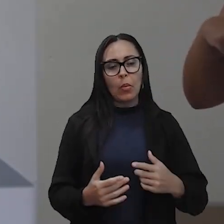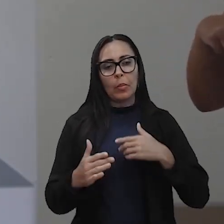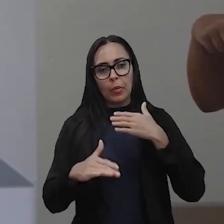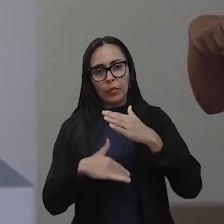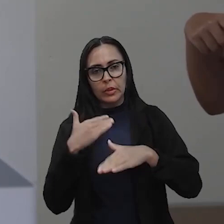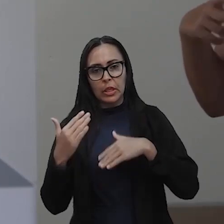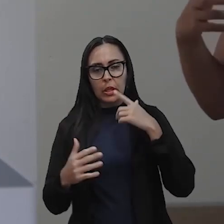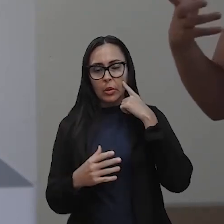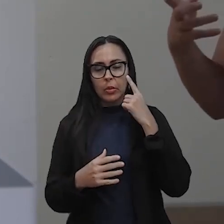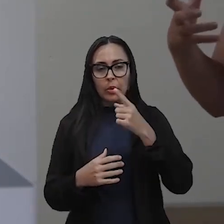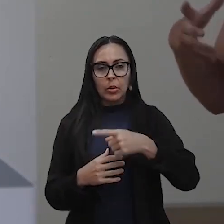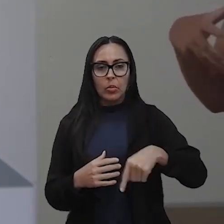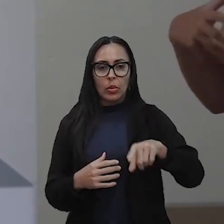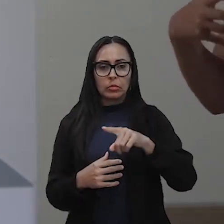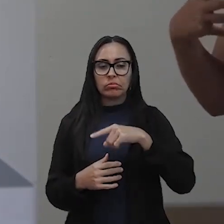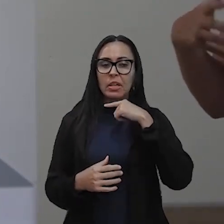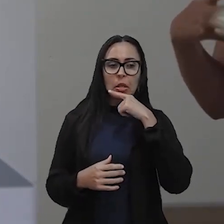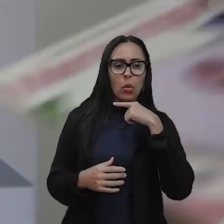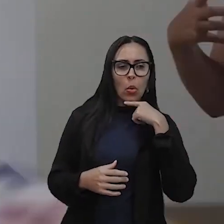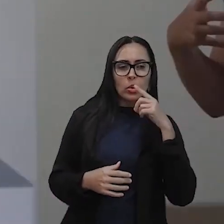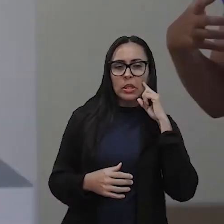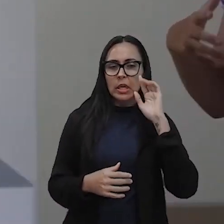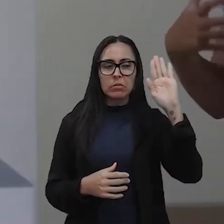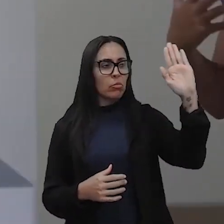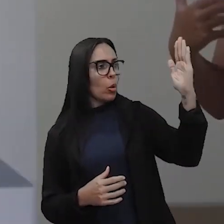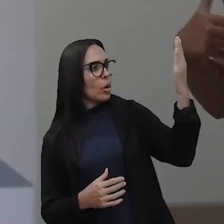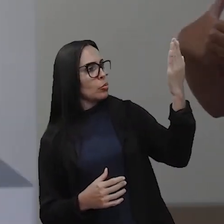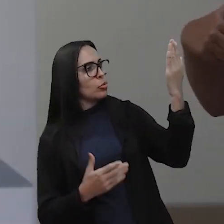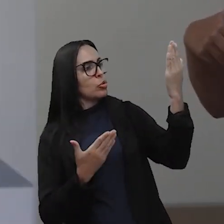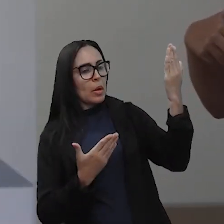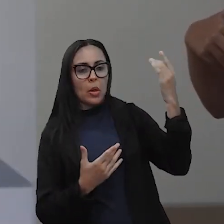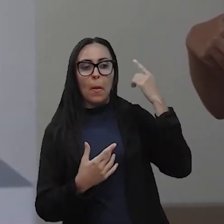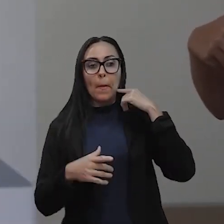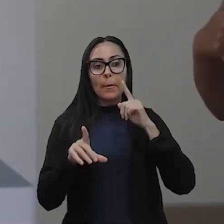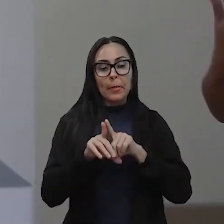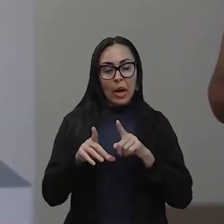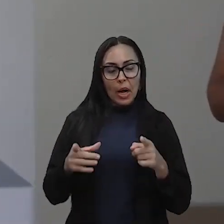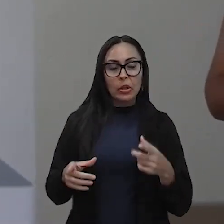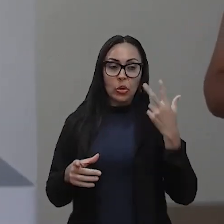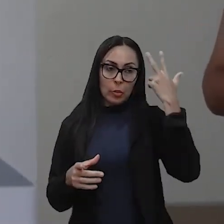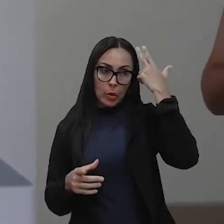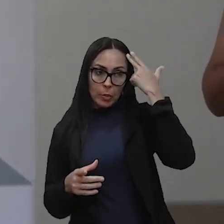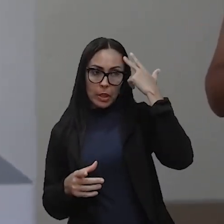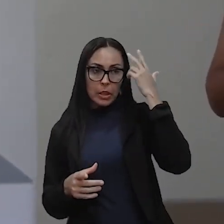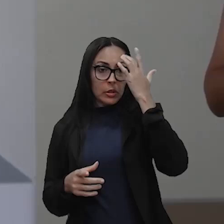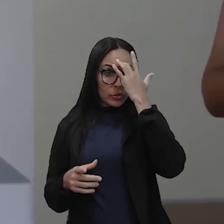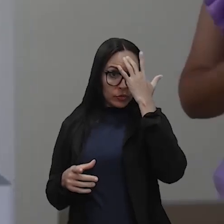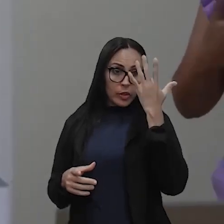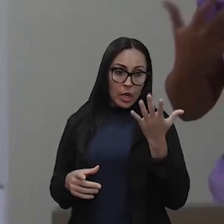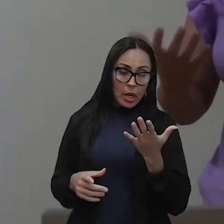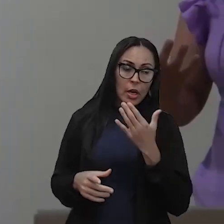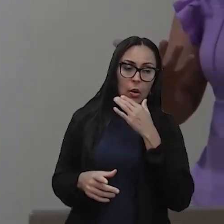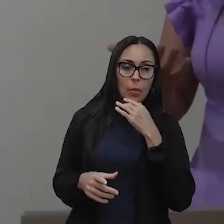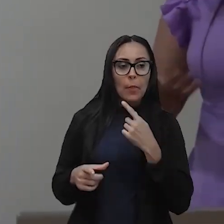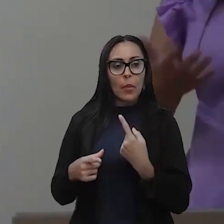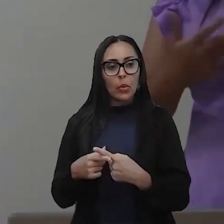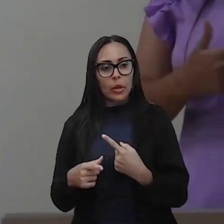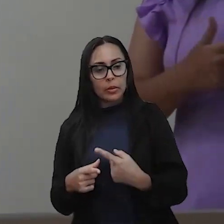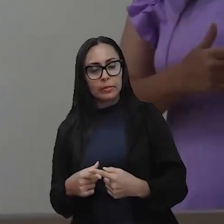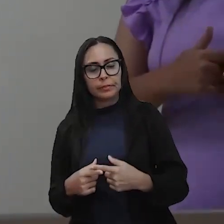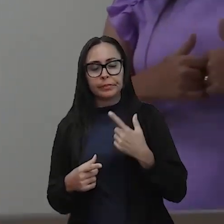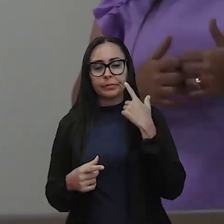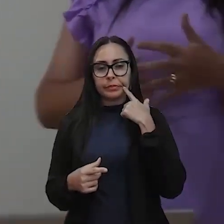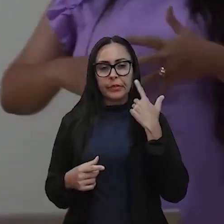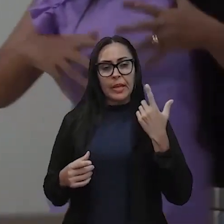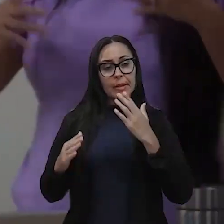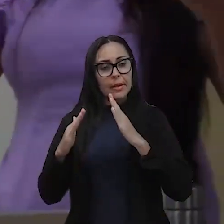homem não consegue se olhar no espelho. Mas, rotineiramente, é mais fácil de identificar em homem. Por quê? Porque, geralmente, em casa,